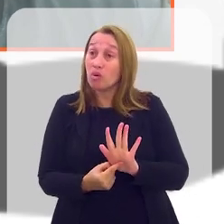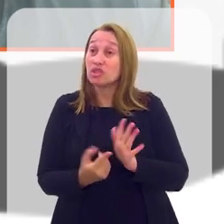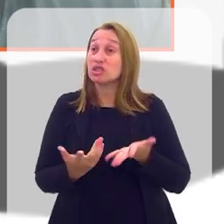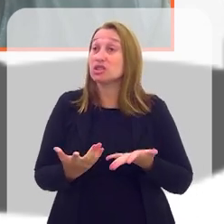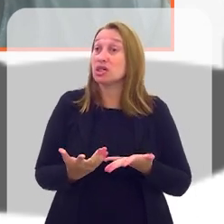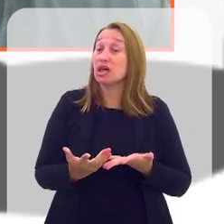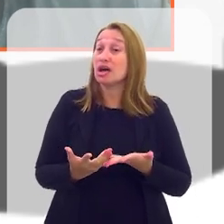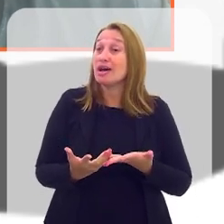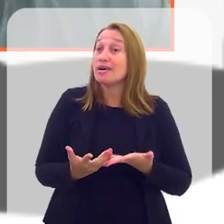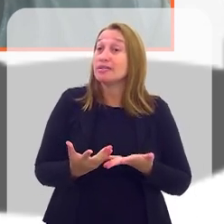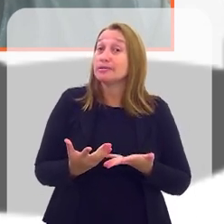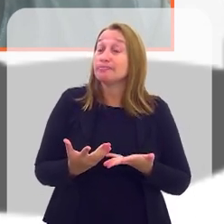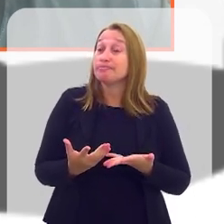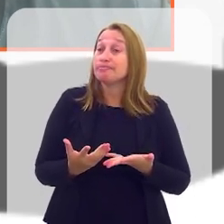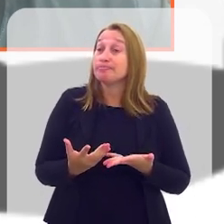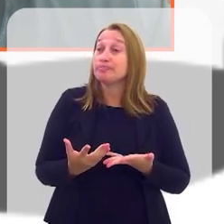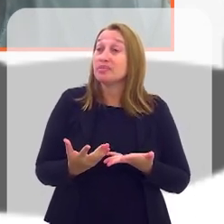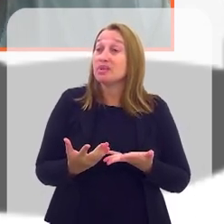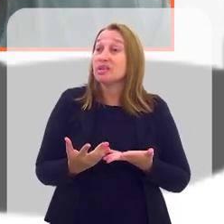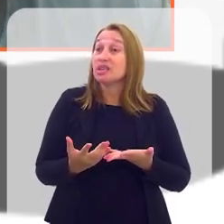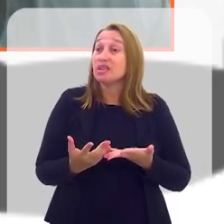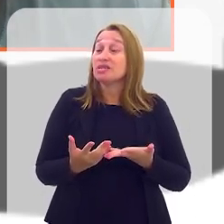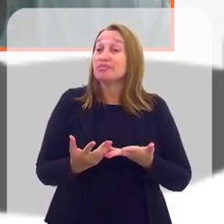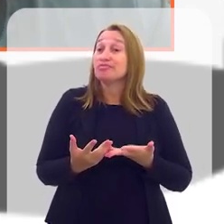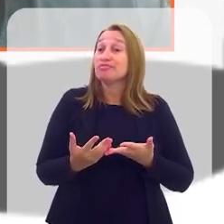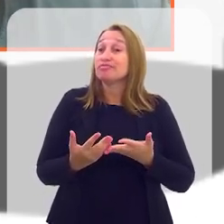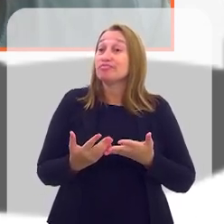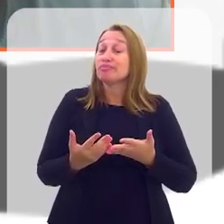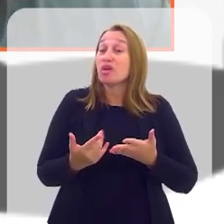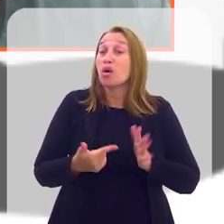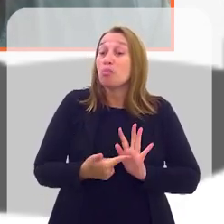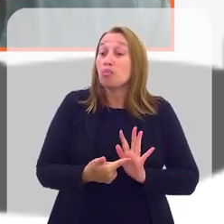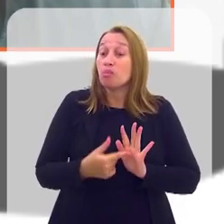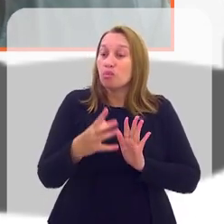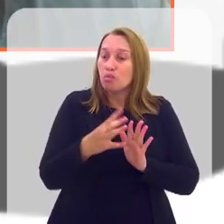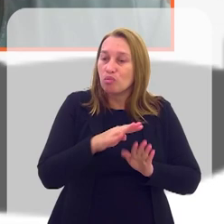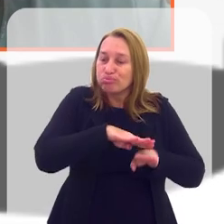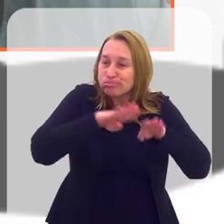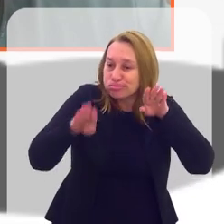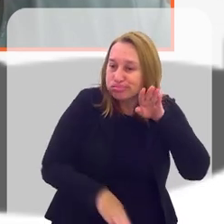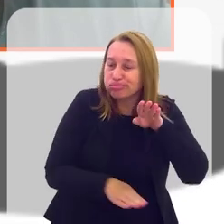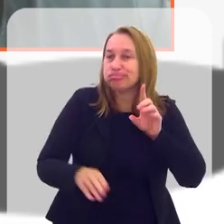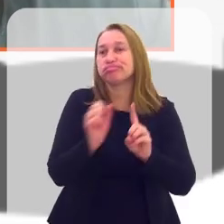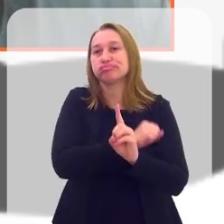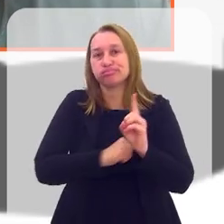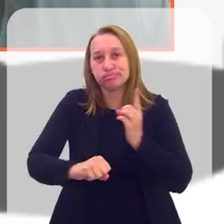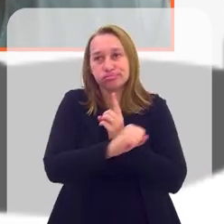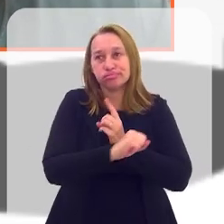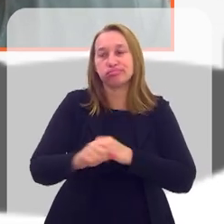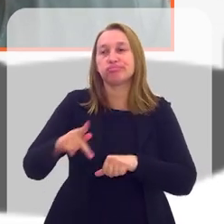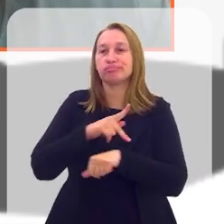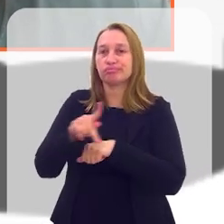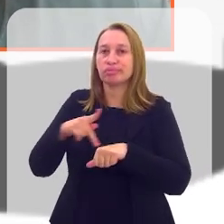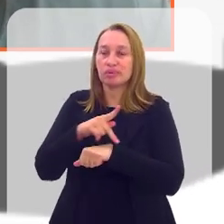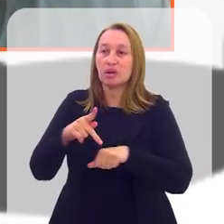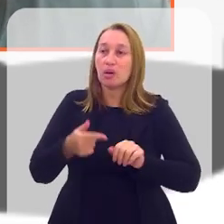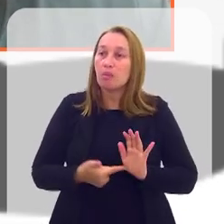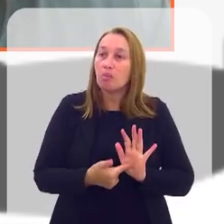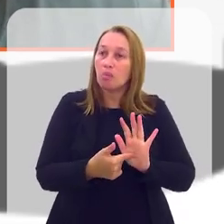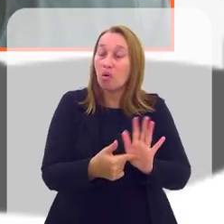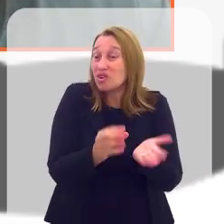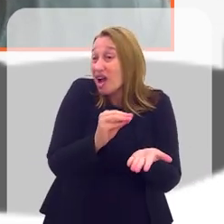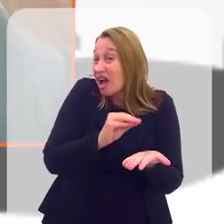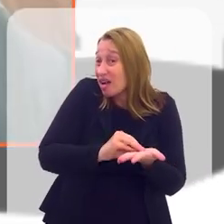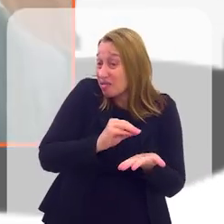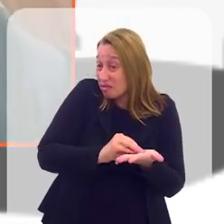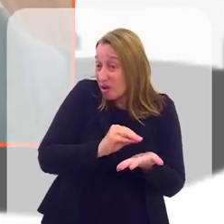demonstra, é um retrato da desigualdade social no nosso país. Sim. Se o